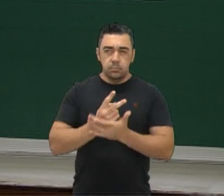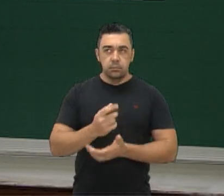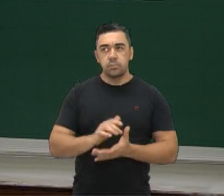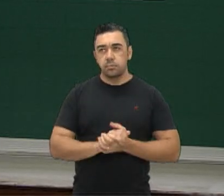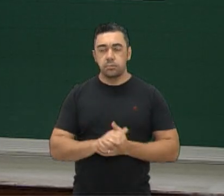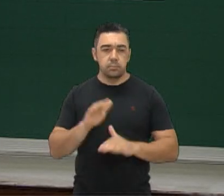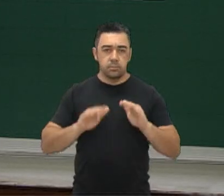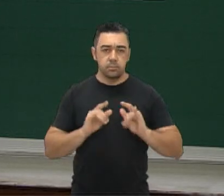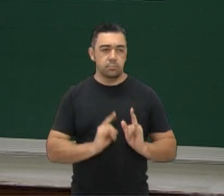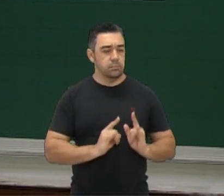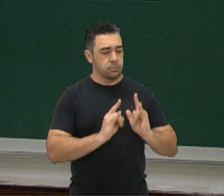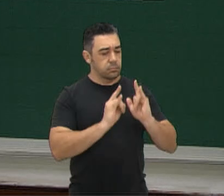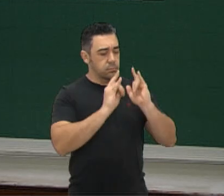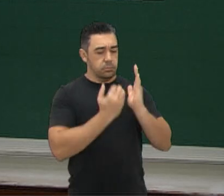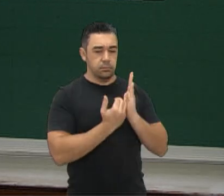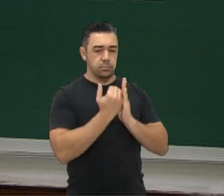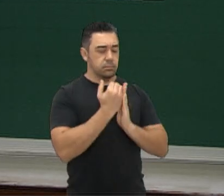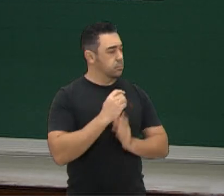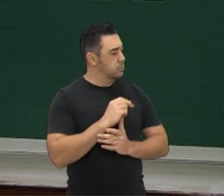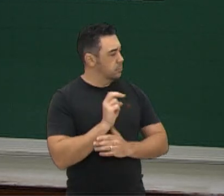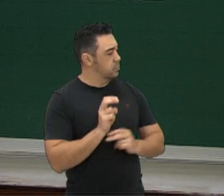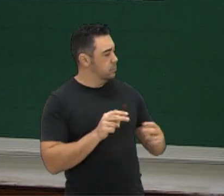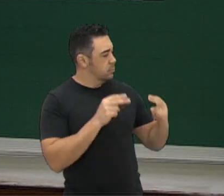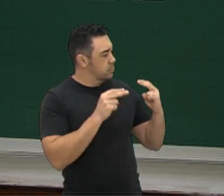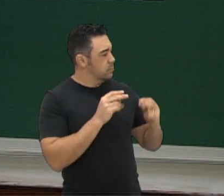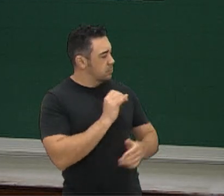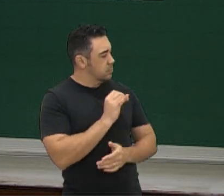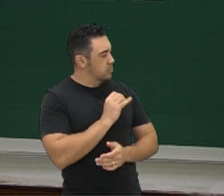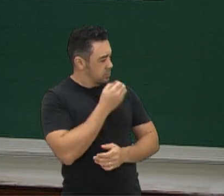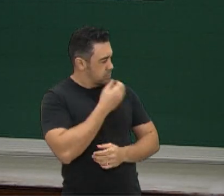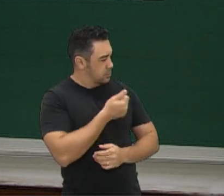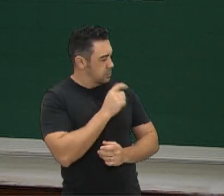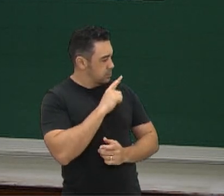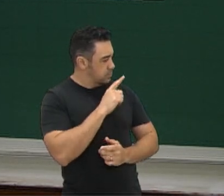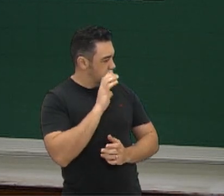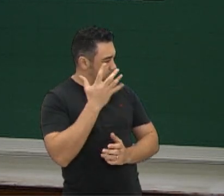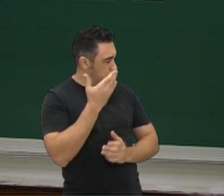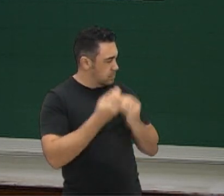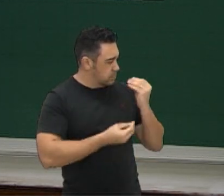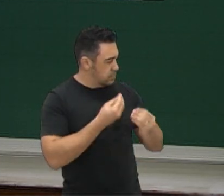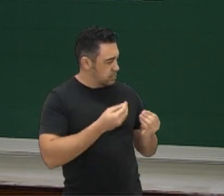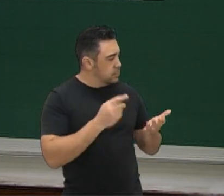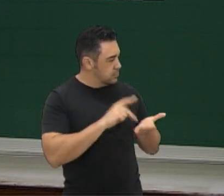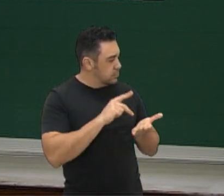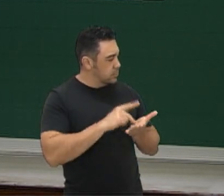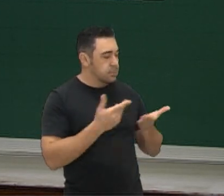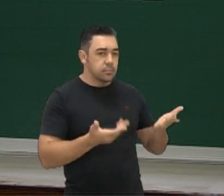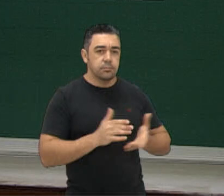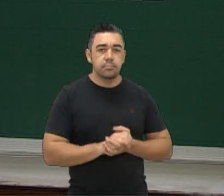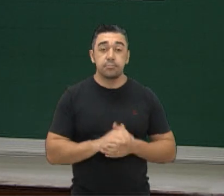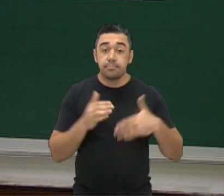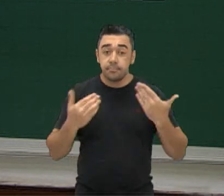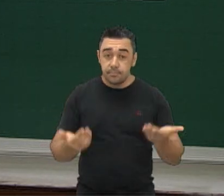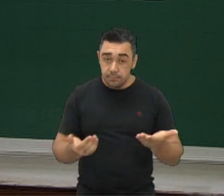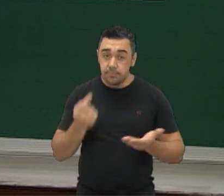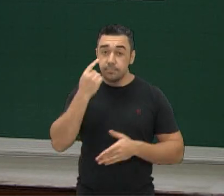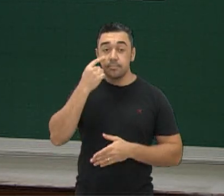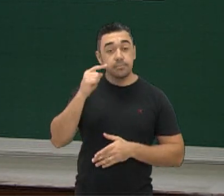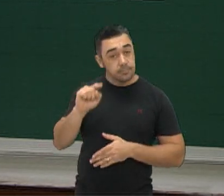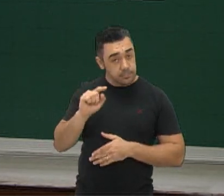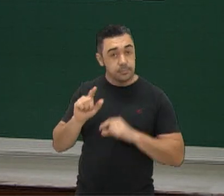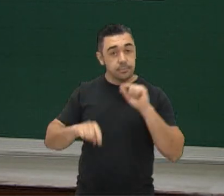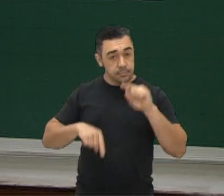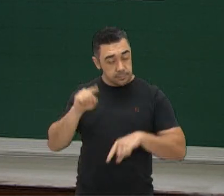vezes nos elevadores, olha para a pessoa que está do lado, e aí, como é que está o tempo? Não é mesmo? Então nós vamos ver um pouquinho